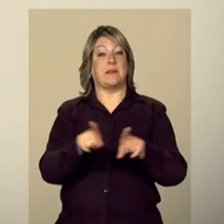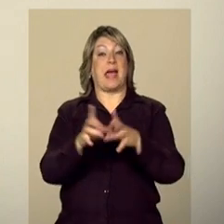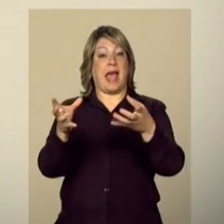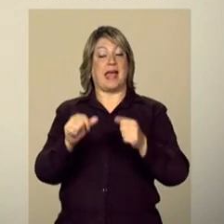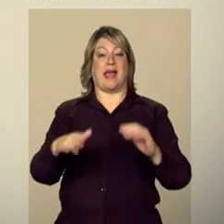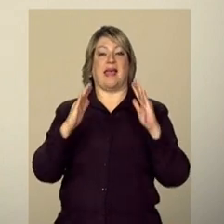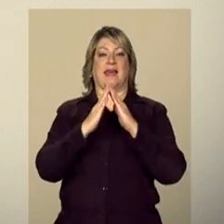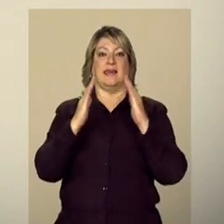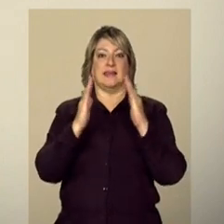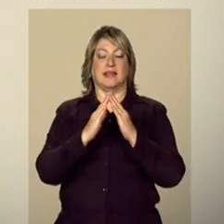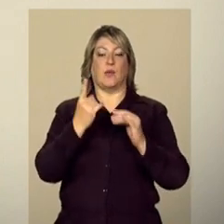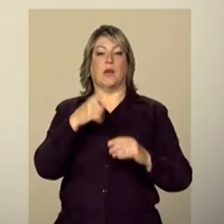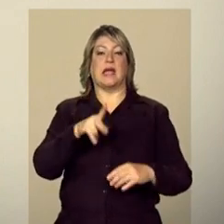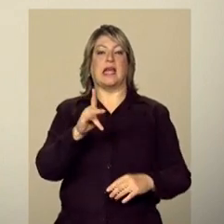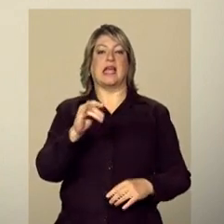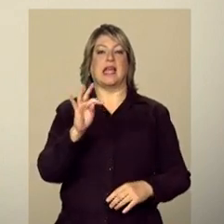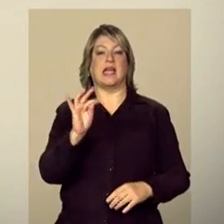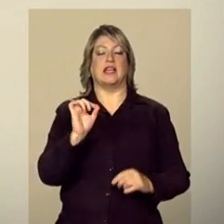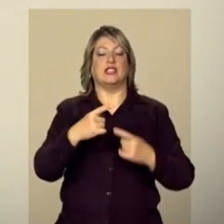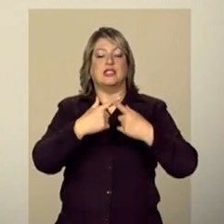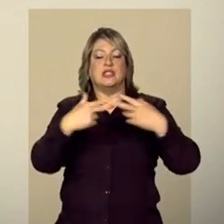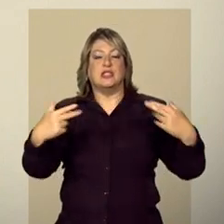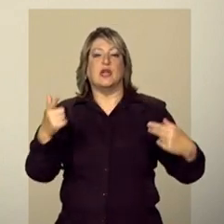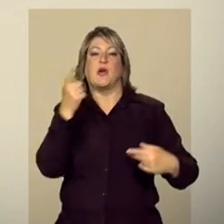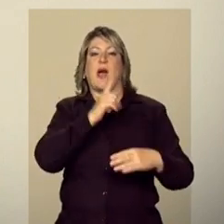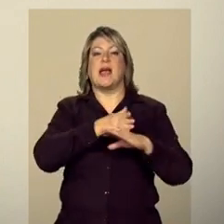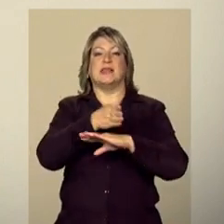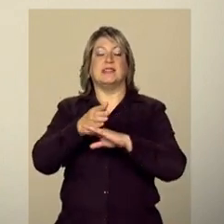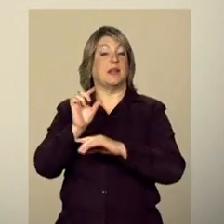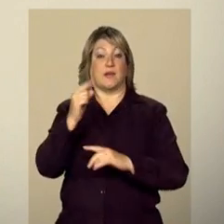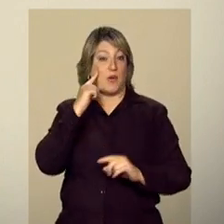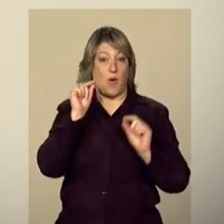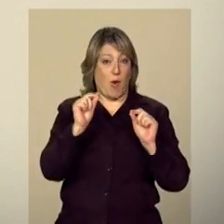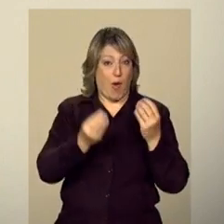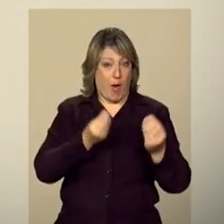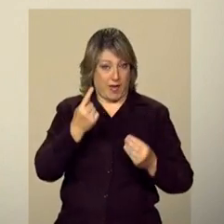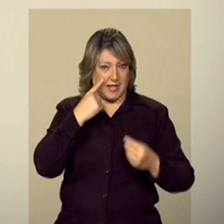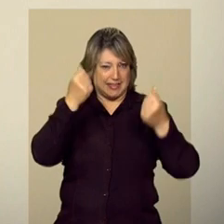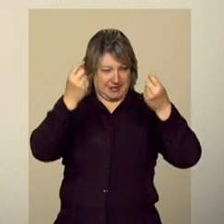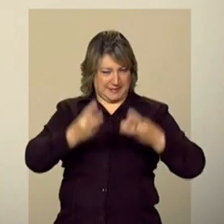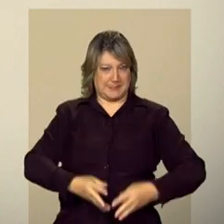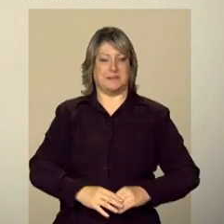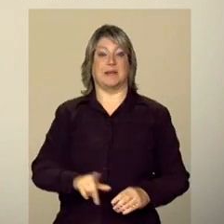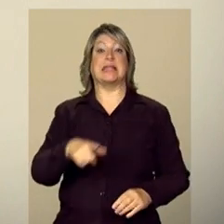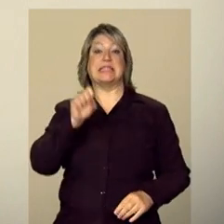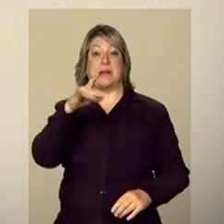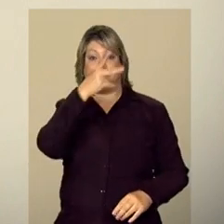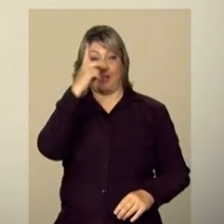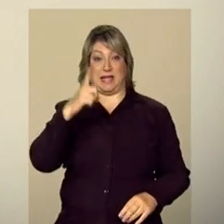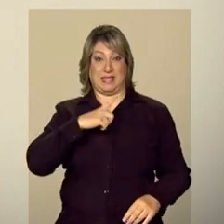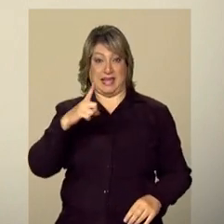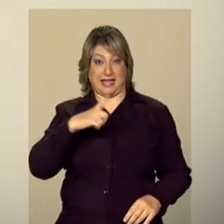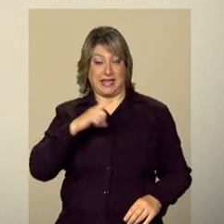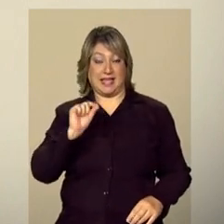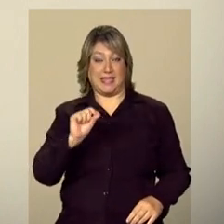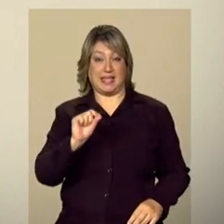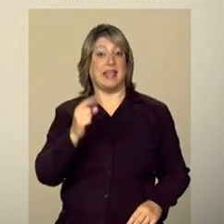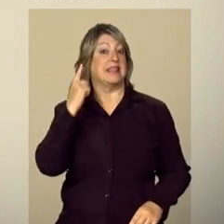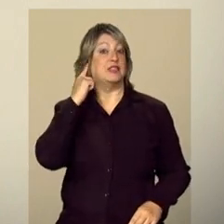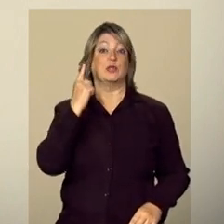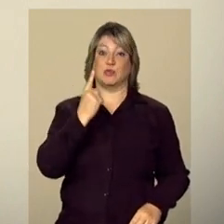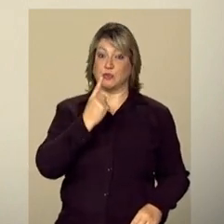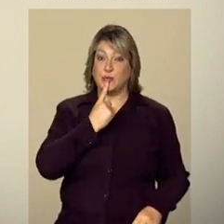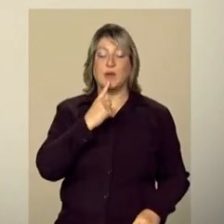casa com um kit de acessibilidade que funciona assim para você ter uma ideia se a pessoa tiver uma deficiência